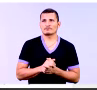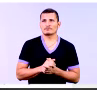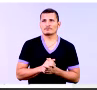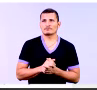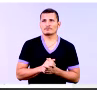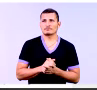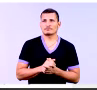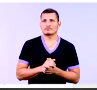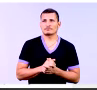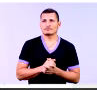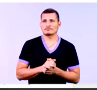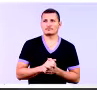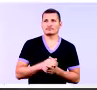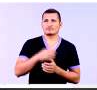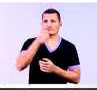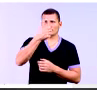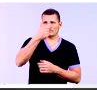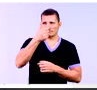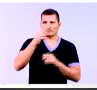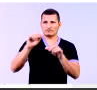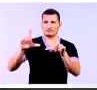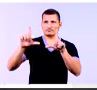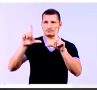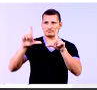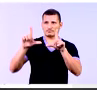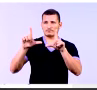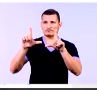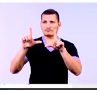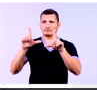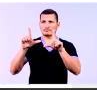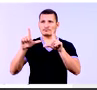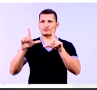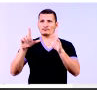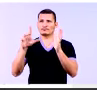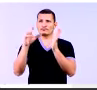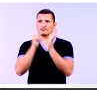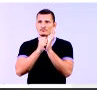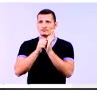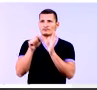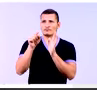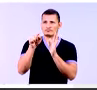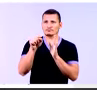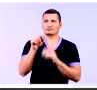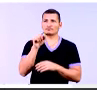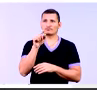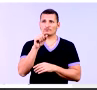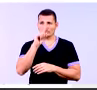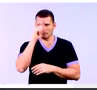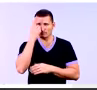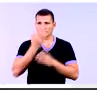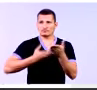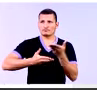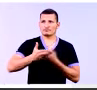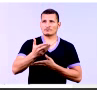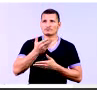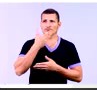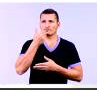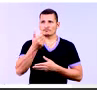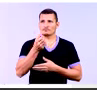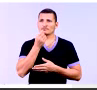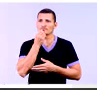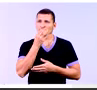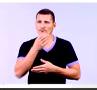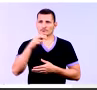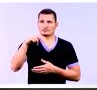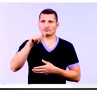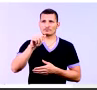E o primeiro cria a tela de cadastro. Dessa forma, nós criamos uma iteração melhor, uma boa